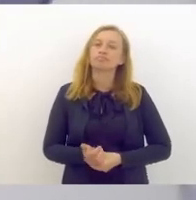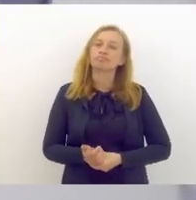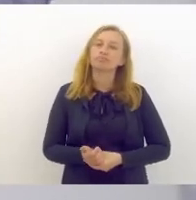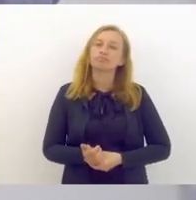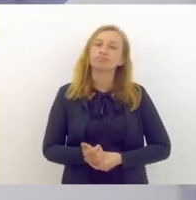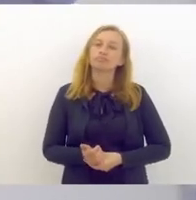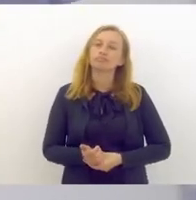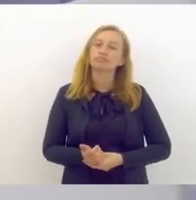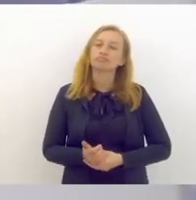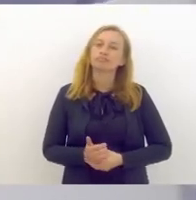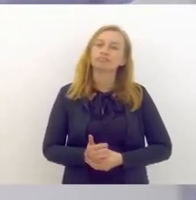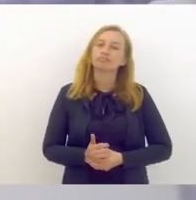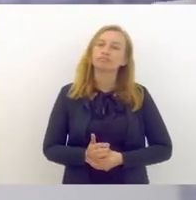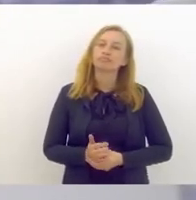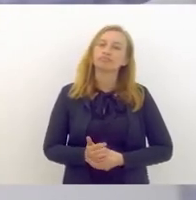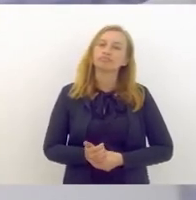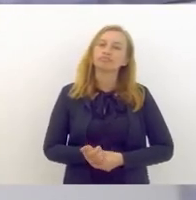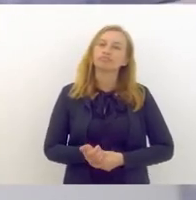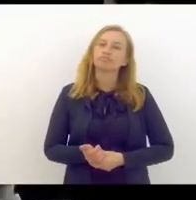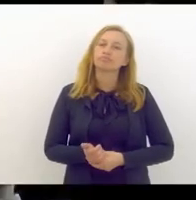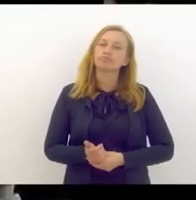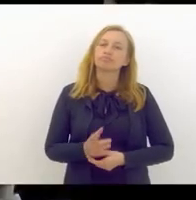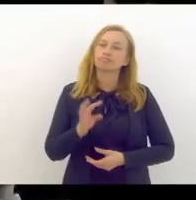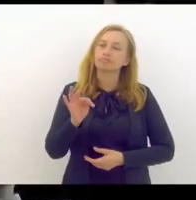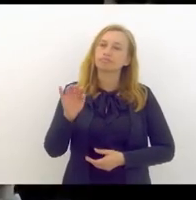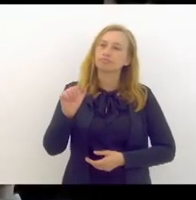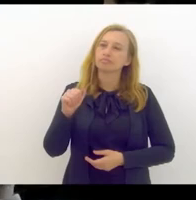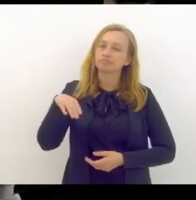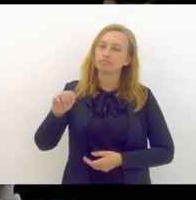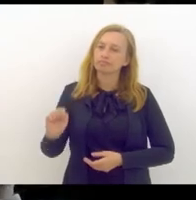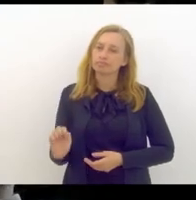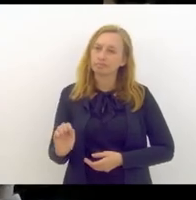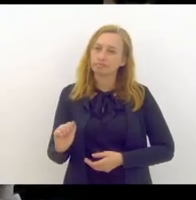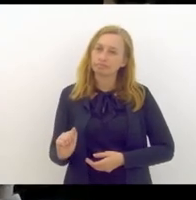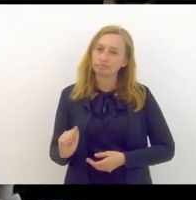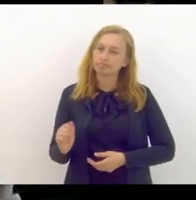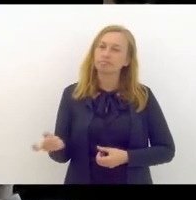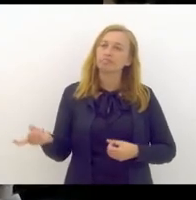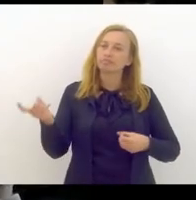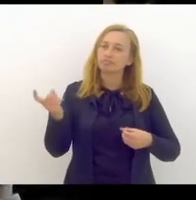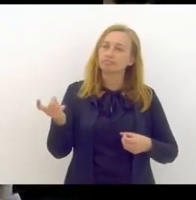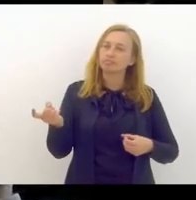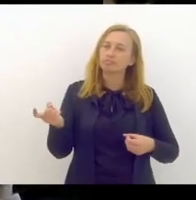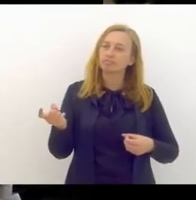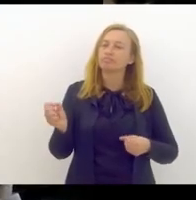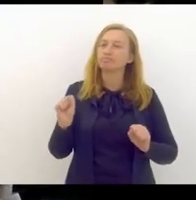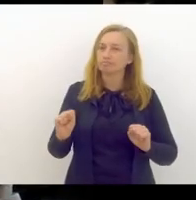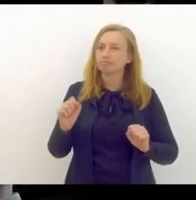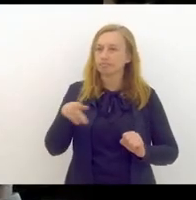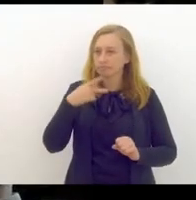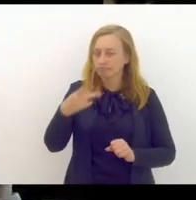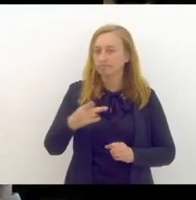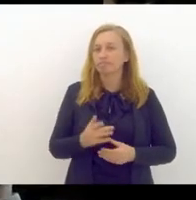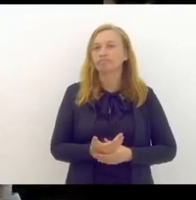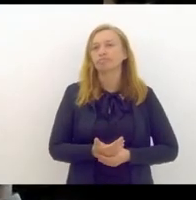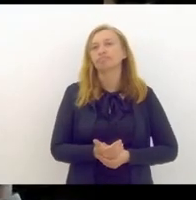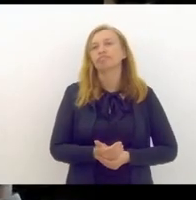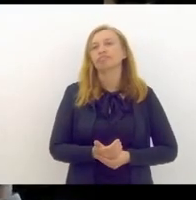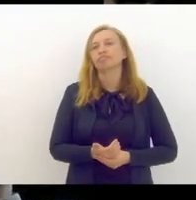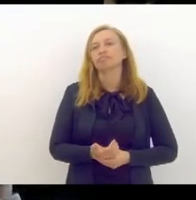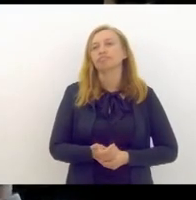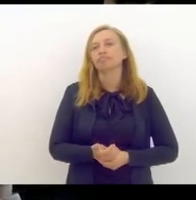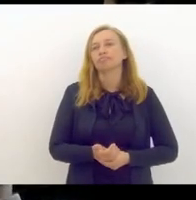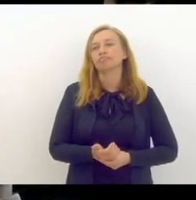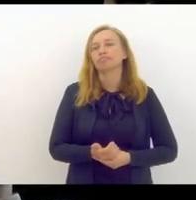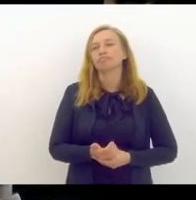assim... Então, Tatiana, volto a palavra para você. E pelo que eu entendi,